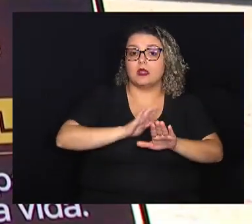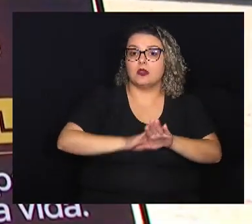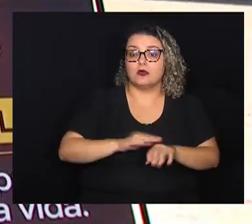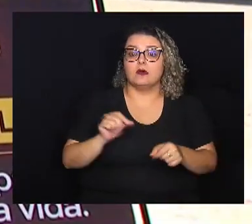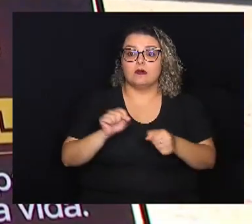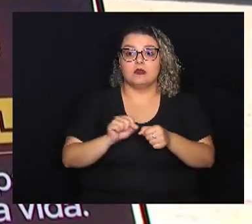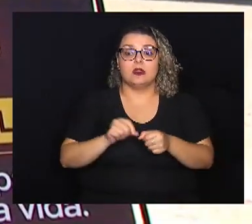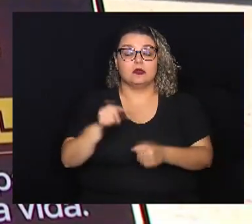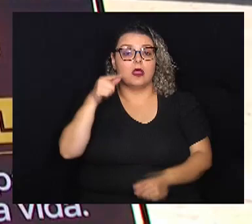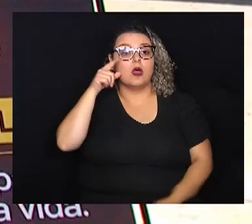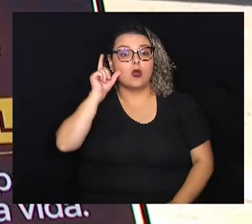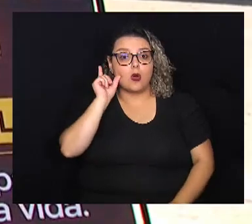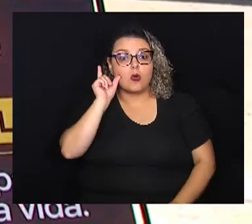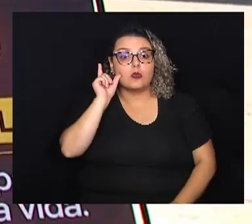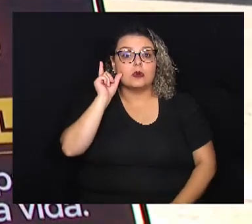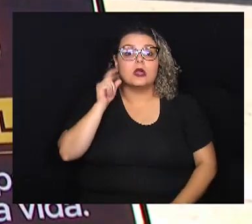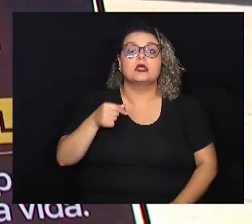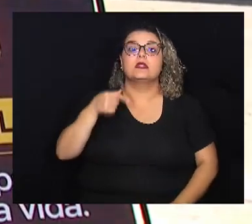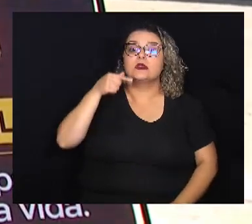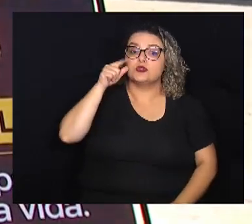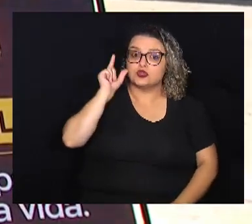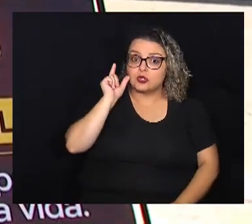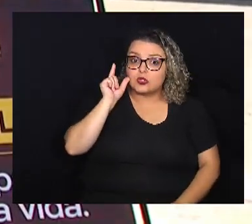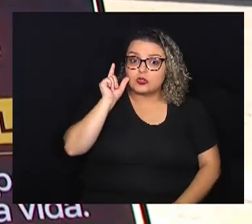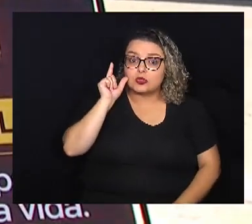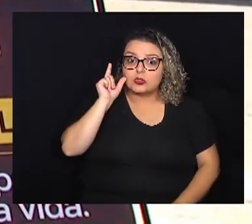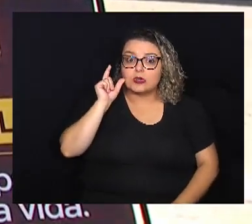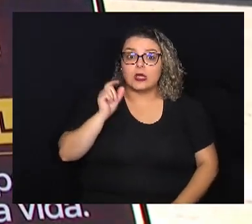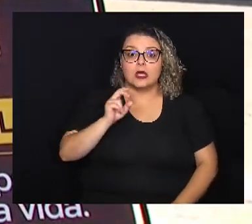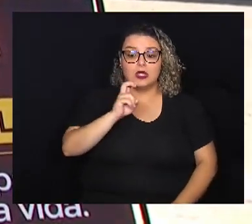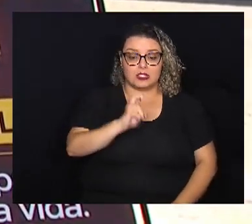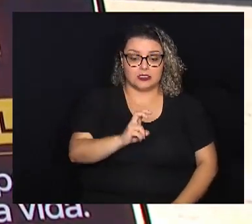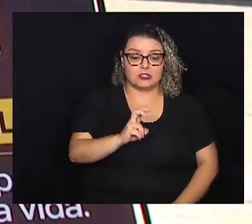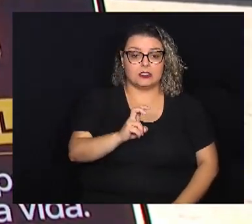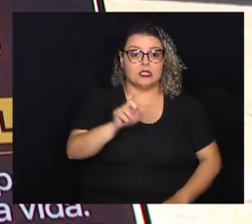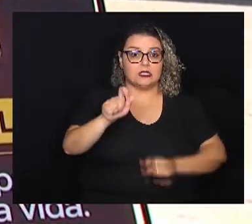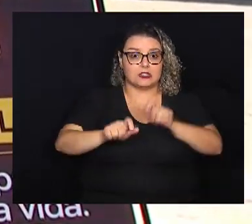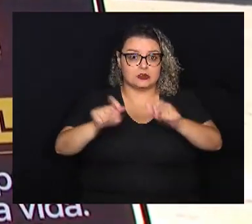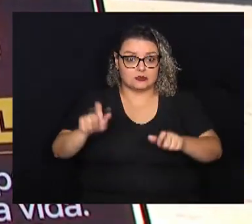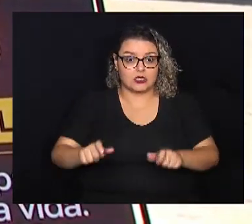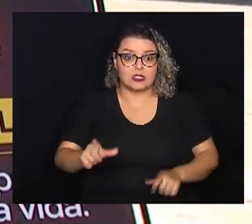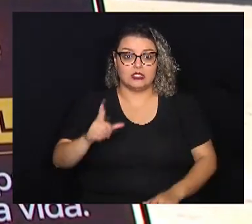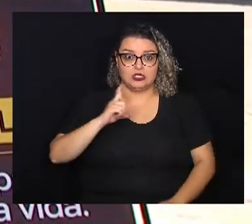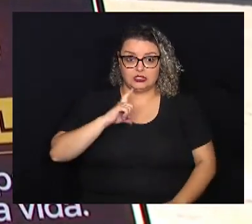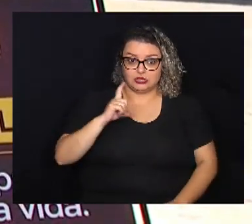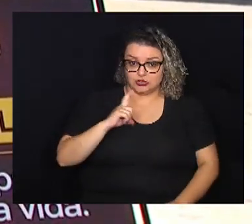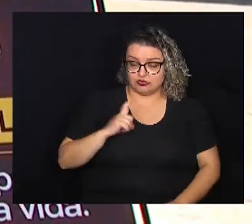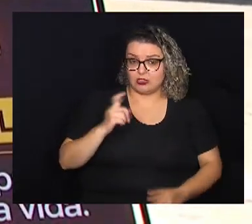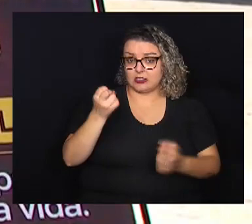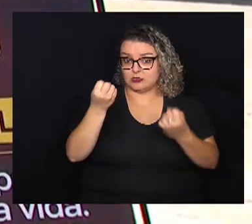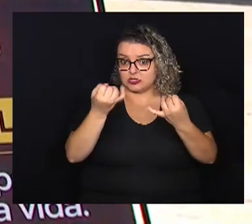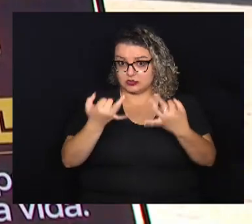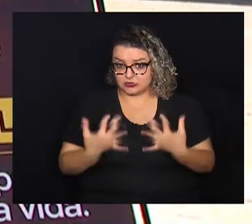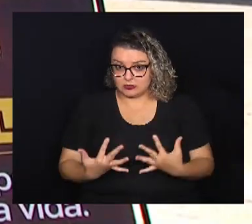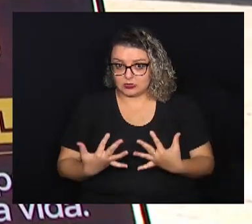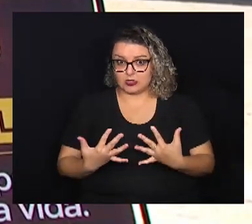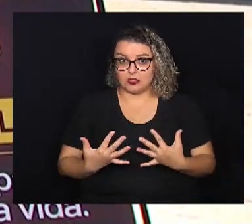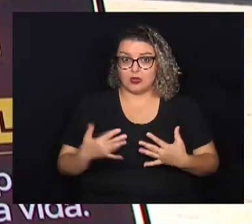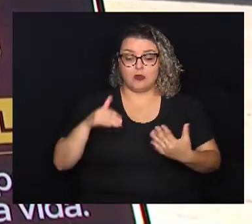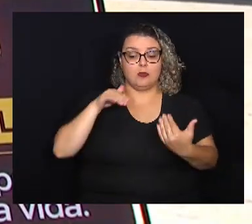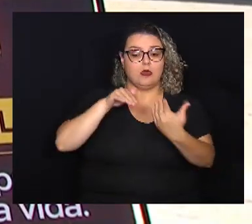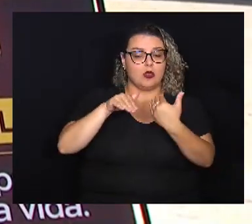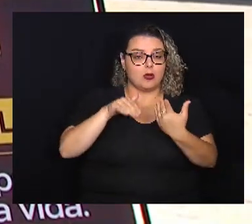ontem e na ação de ontem foram abordadas 500 pessoas que tiveram aí orientações para um trânsito